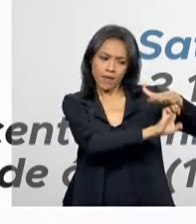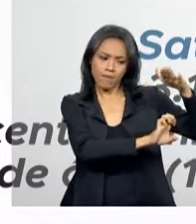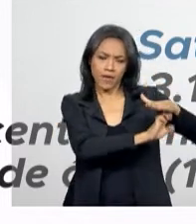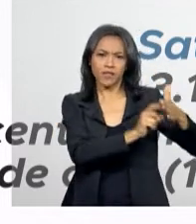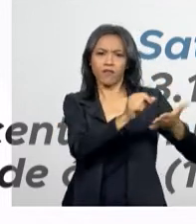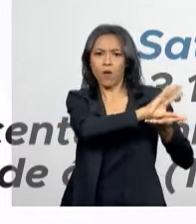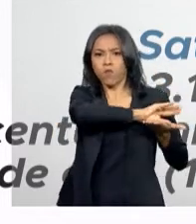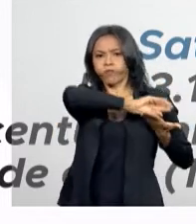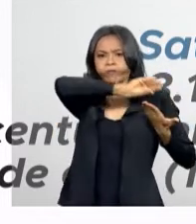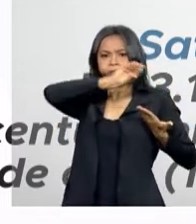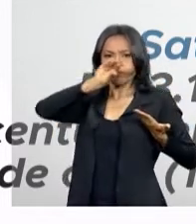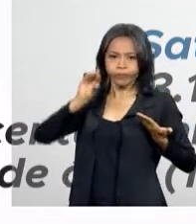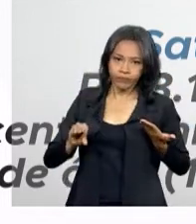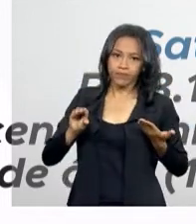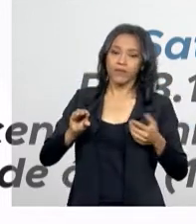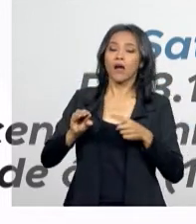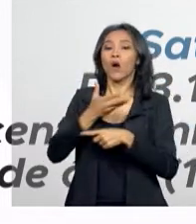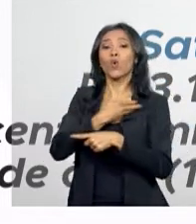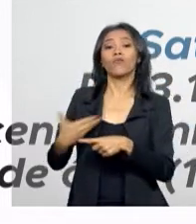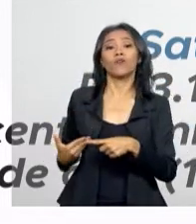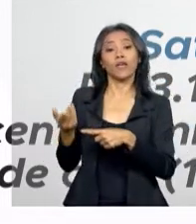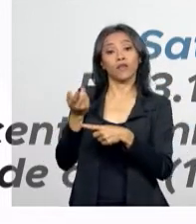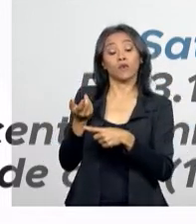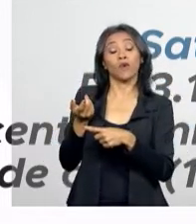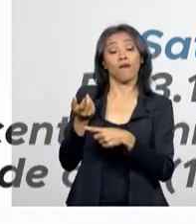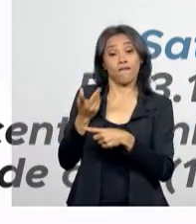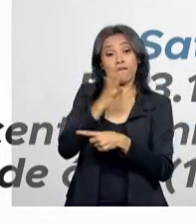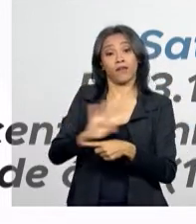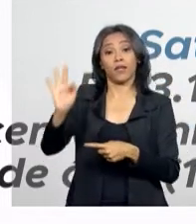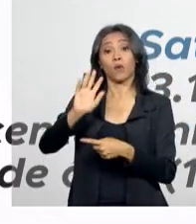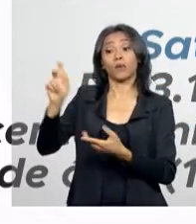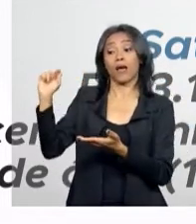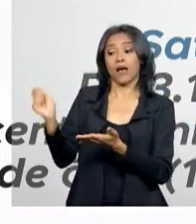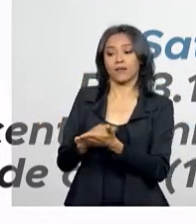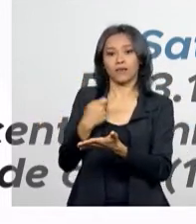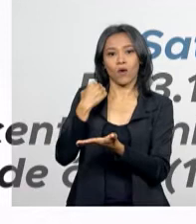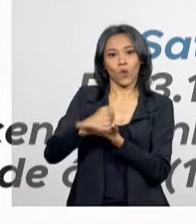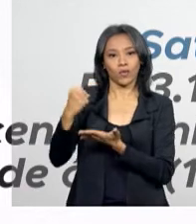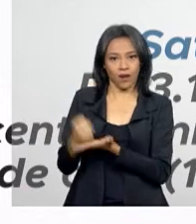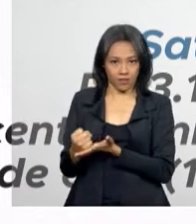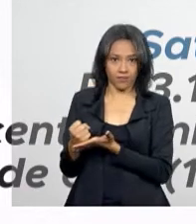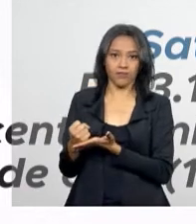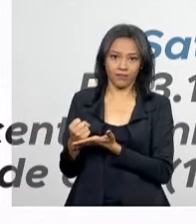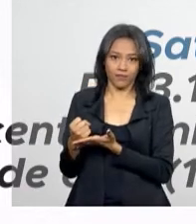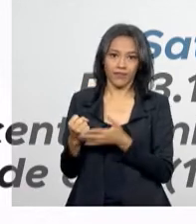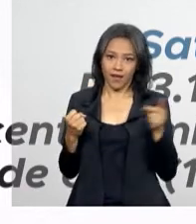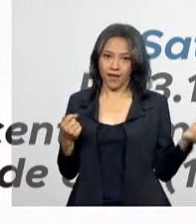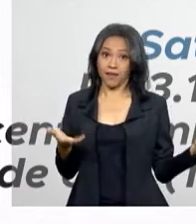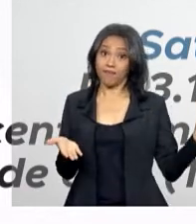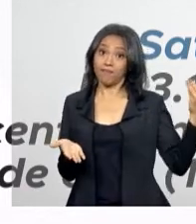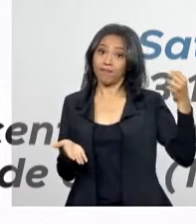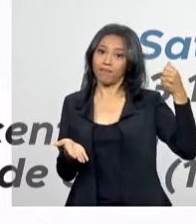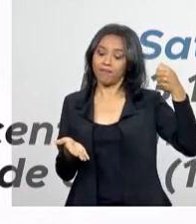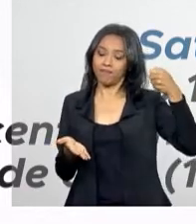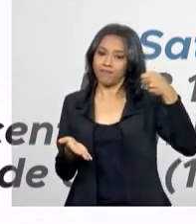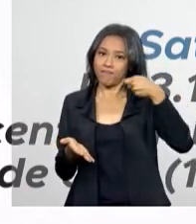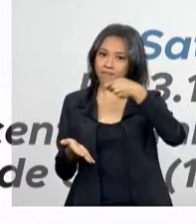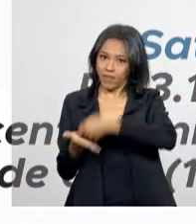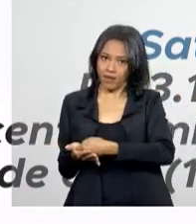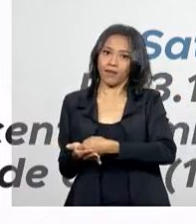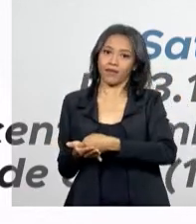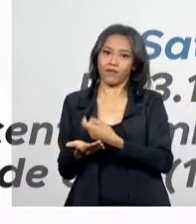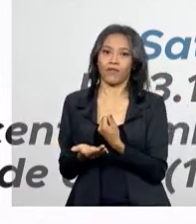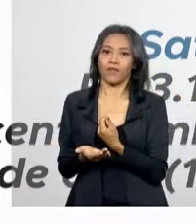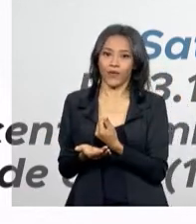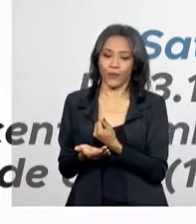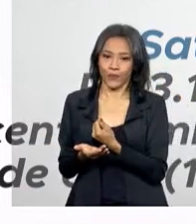pagar ao governo federal quando ele for assinar o contrato só por ter vencido o contrato só por ter vencido o leilão e relativo a esse